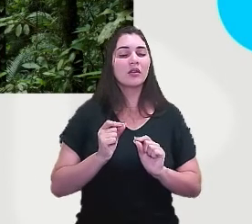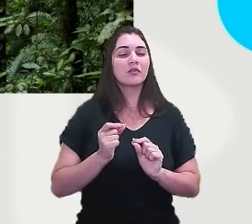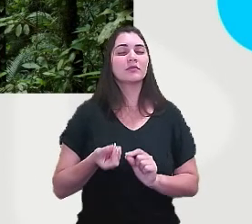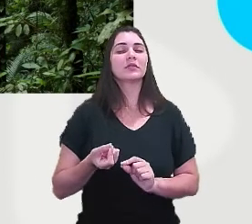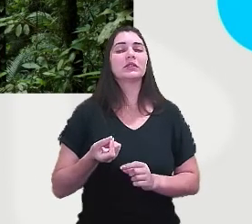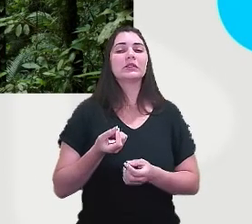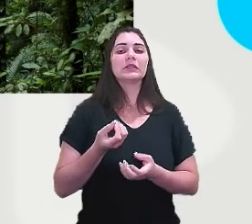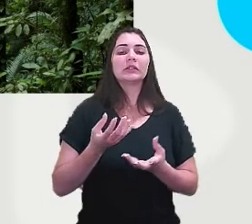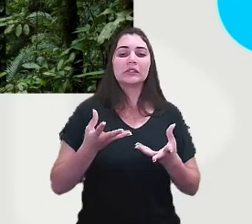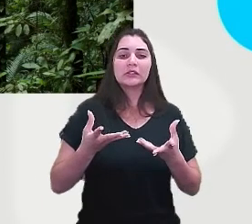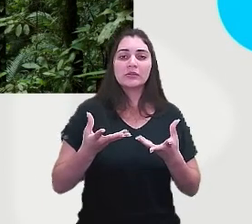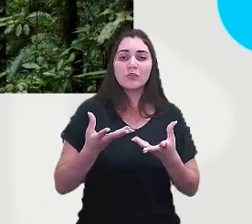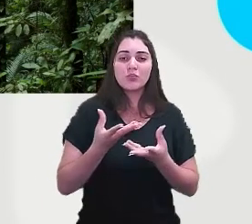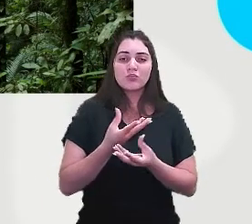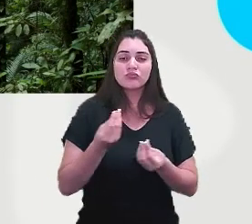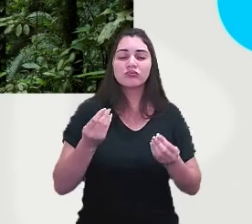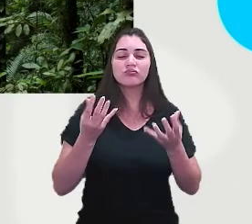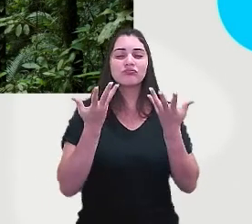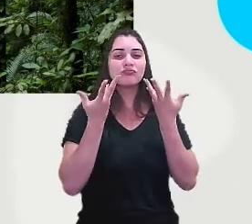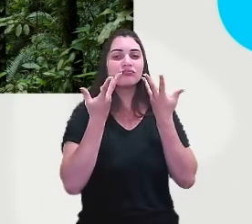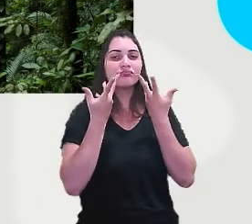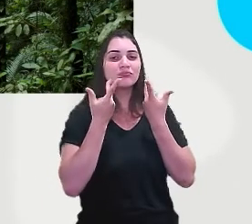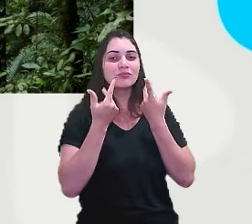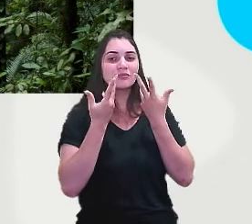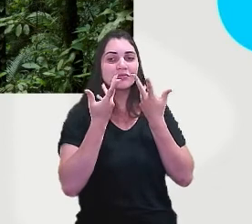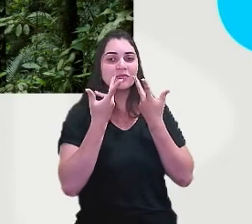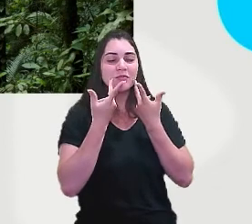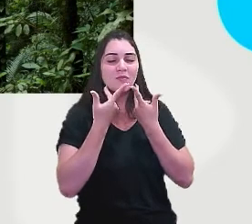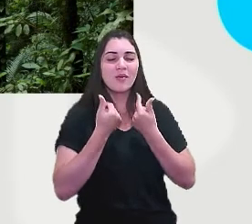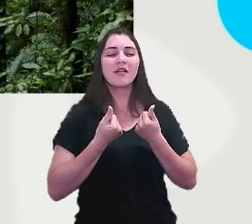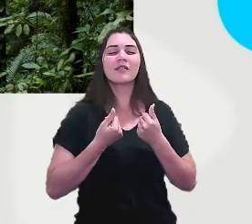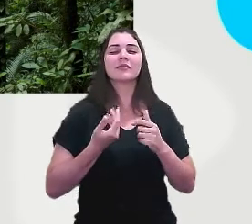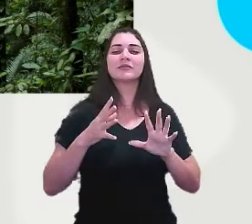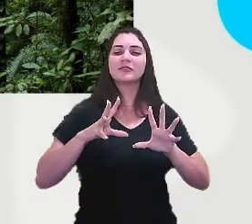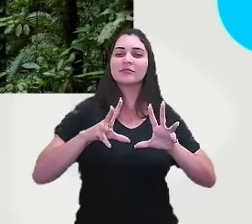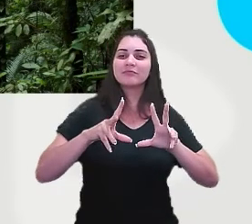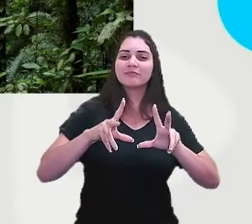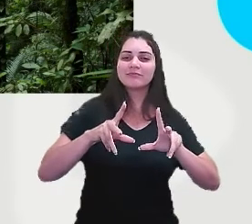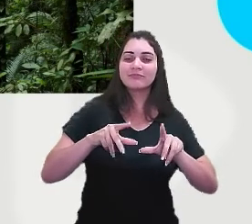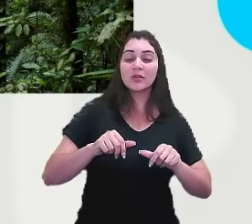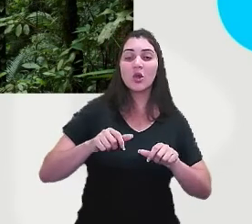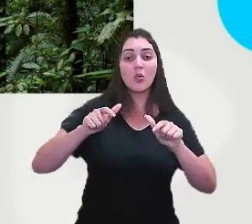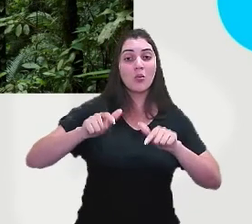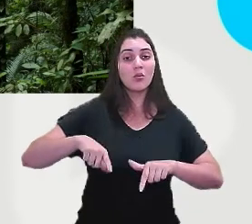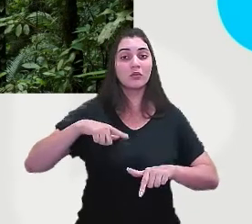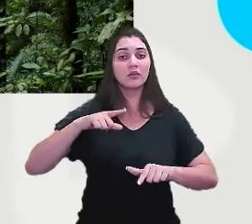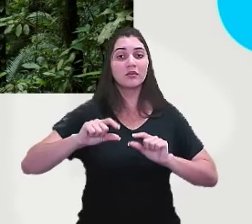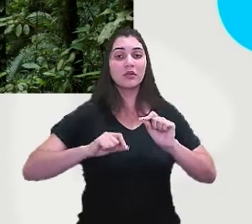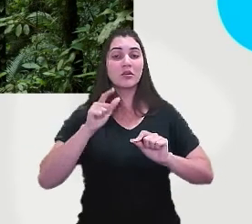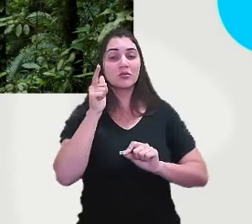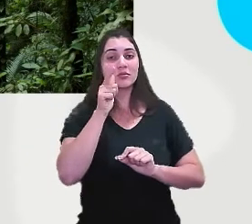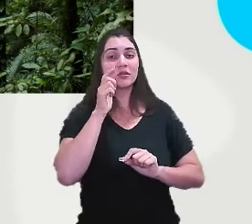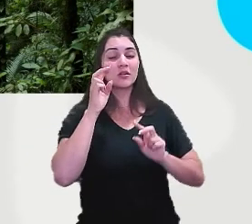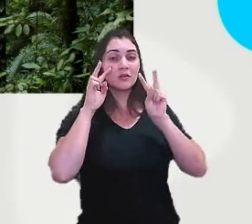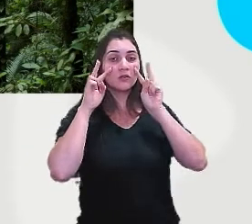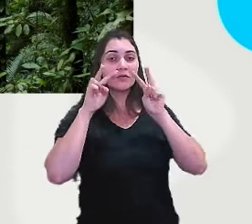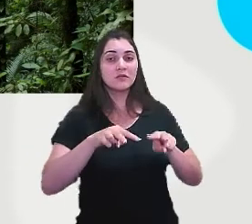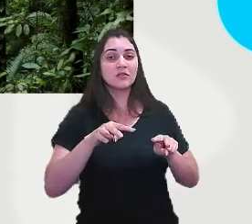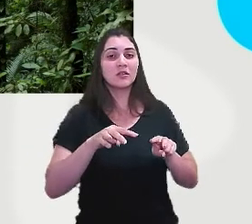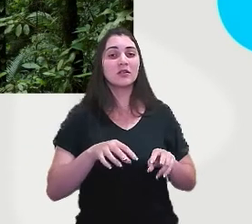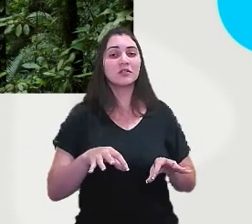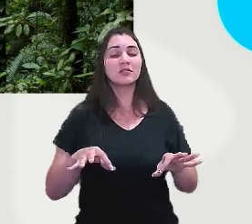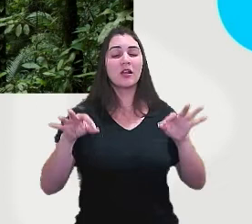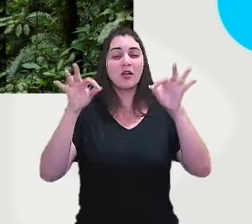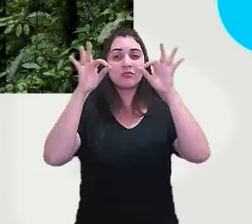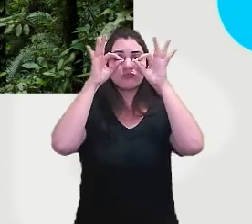grande quantidade de bichinhos, de bichos, de animais, né? Onde aí na imagem a gente consegue ver a coruja, né,